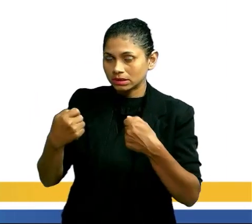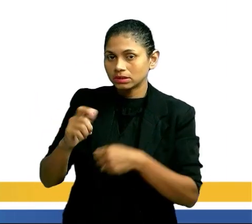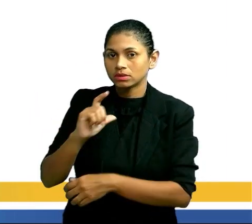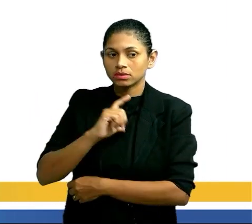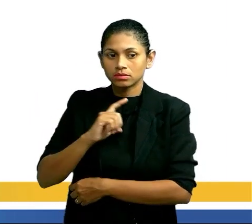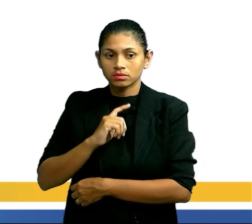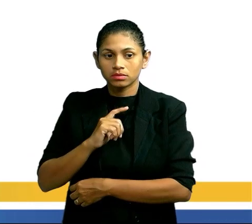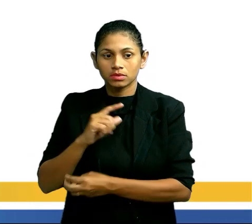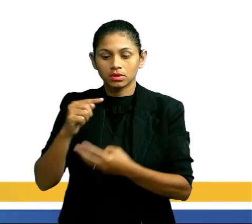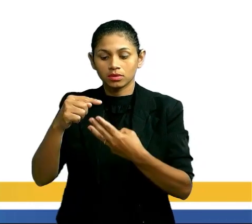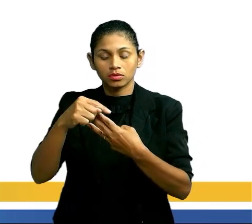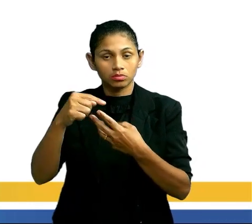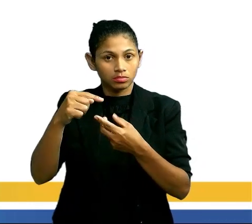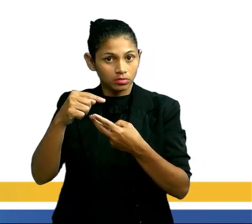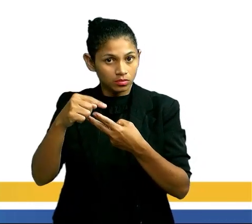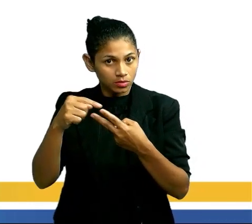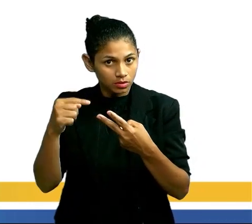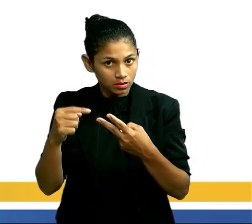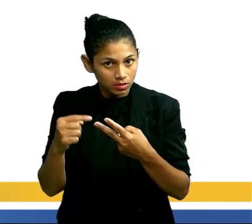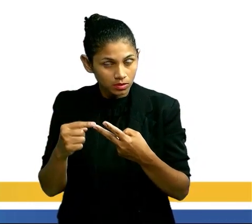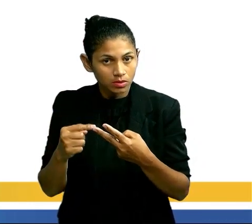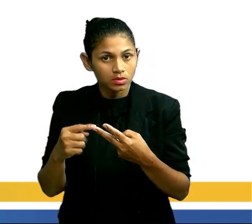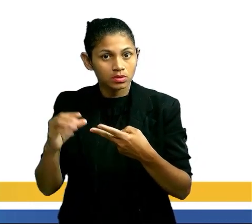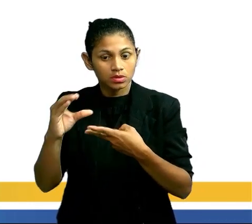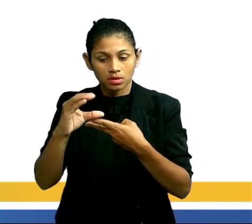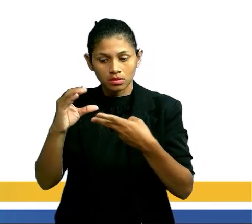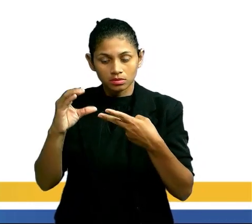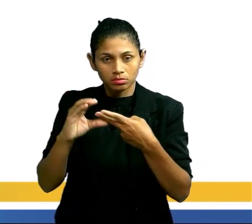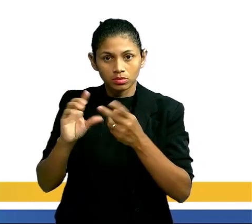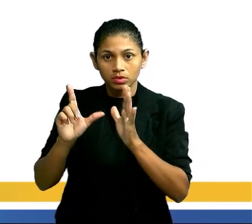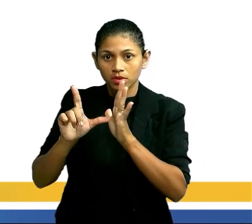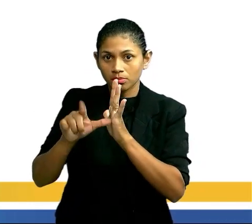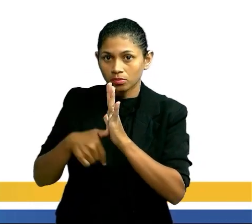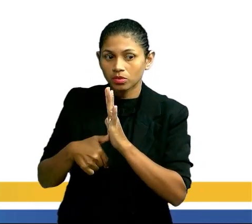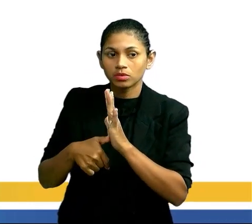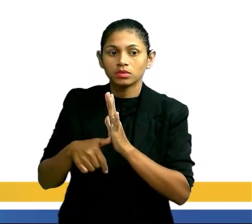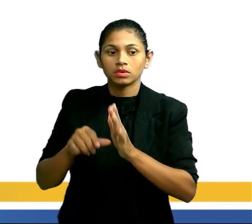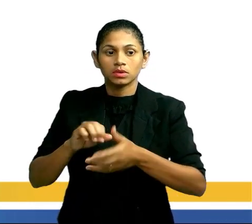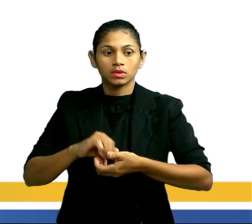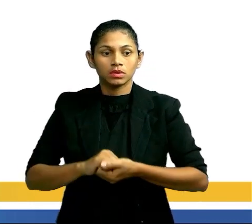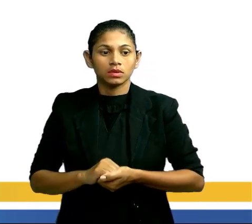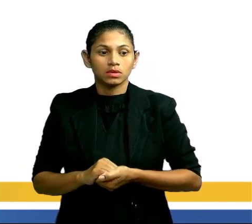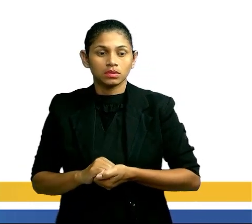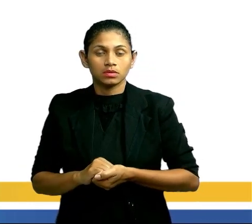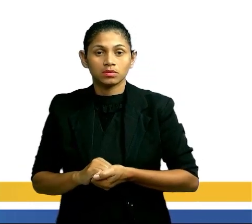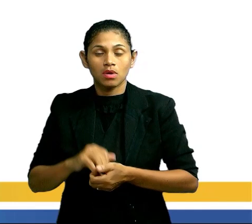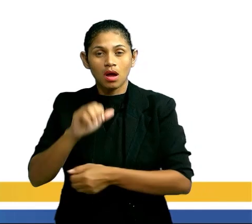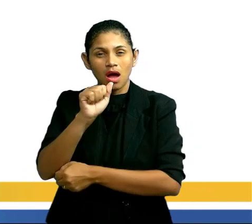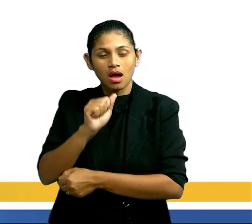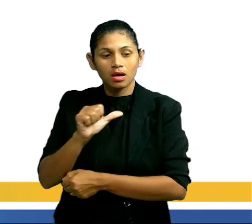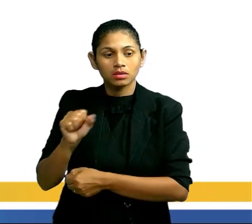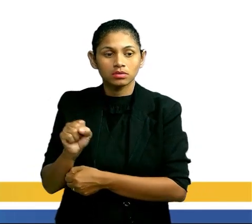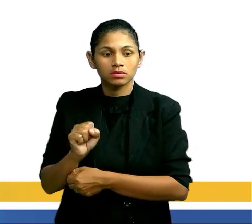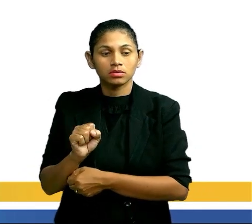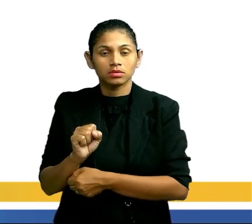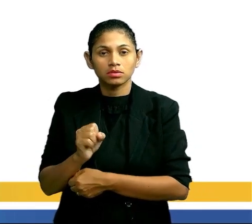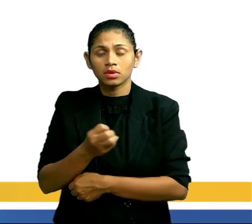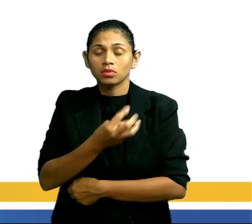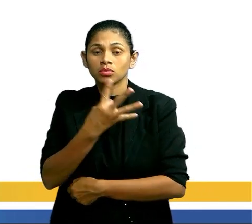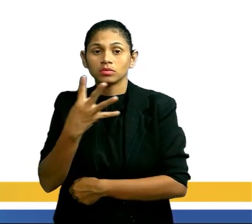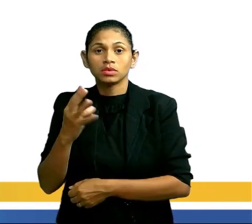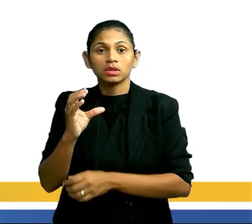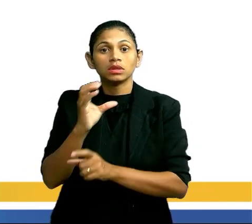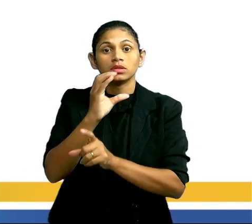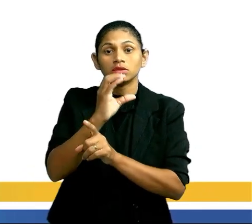carbonos após o oxigênio. E aí nós vamos ter um éter simétrico. Se ele for assimétrico, essa quantidade de